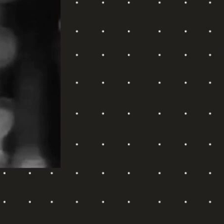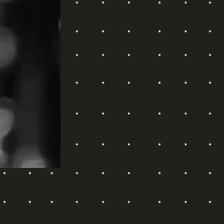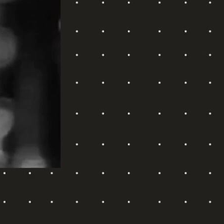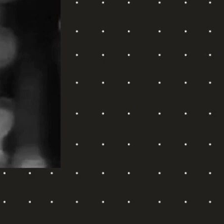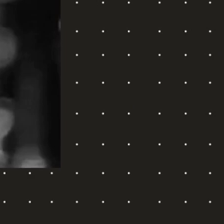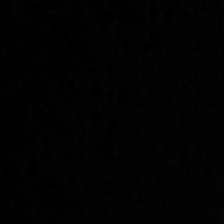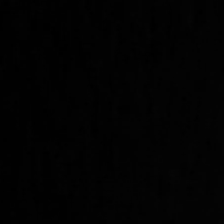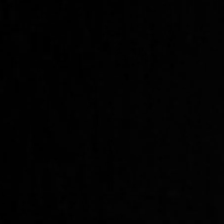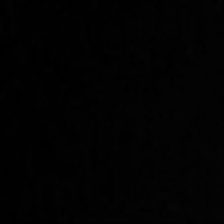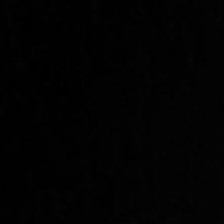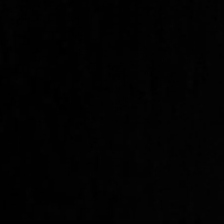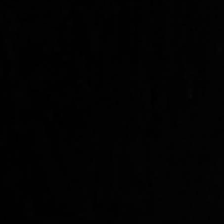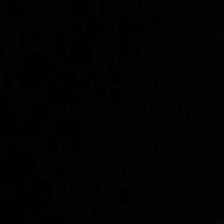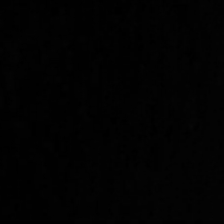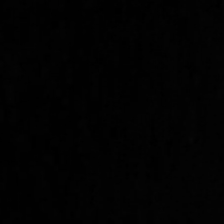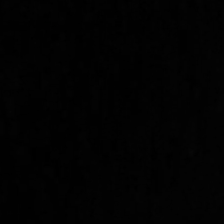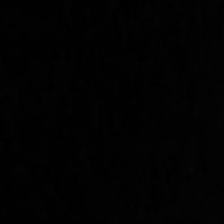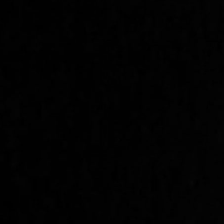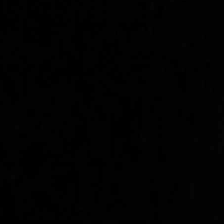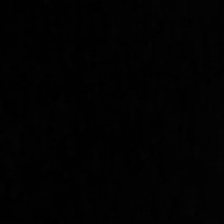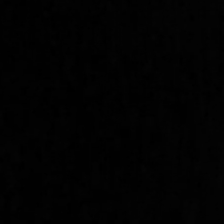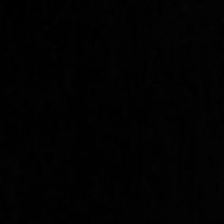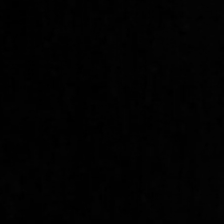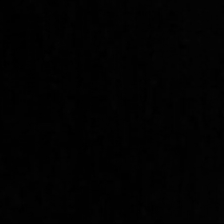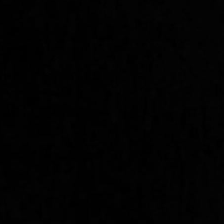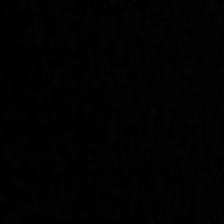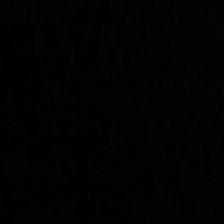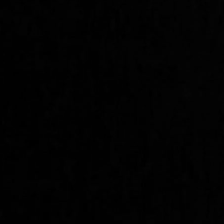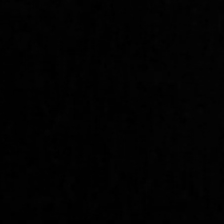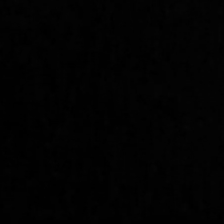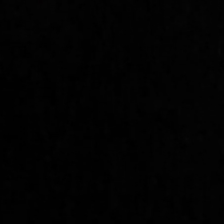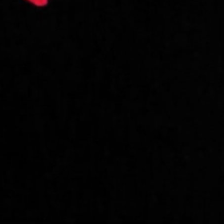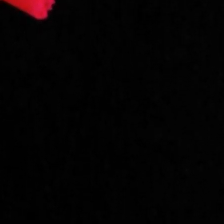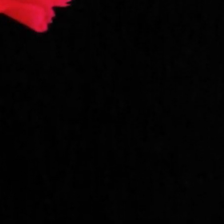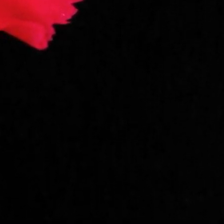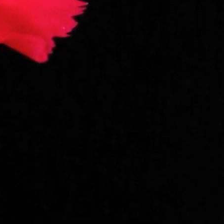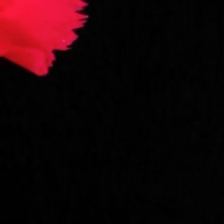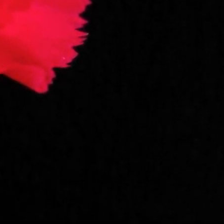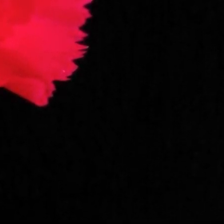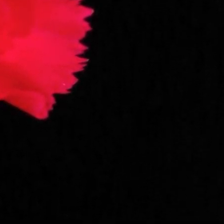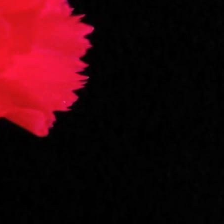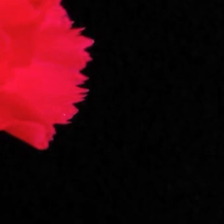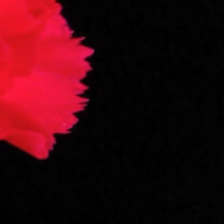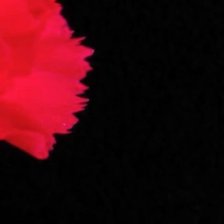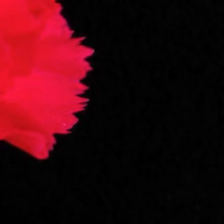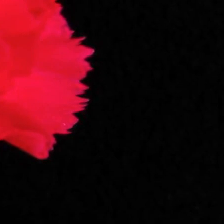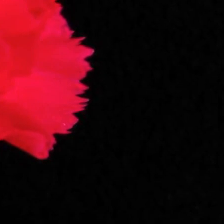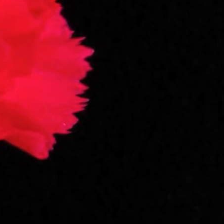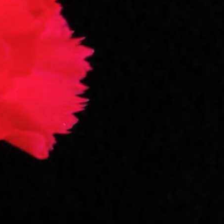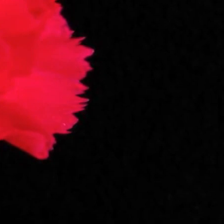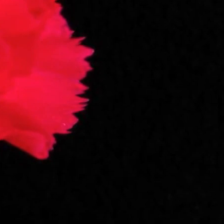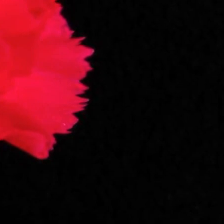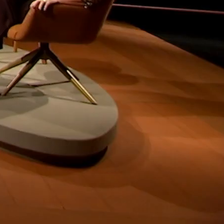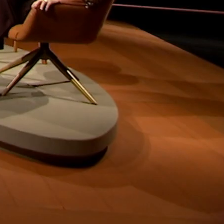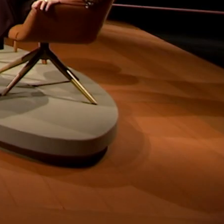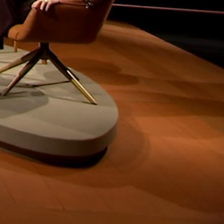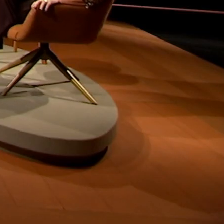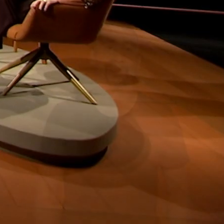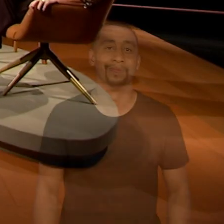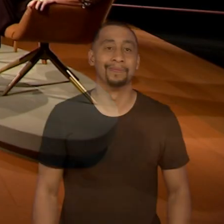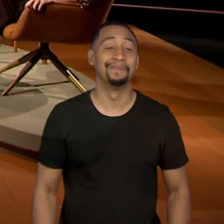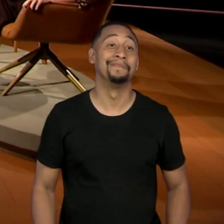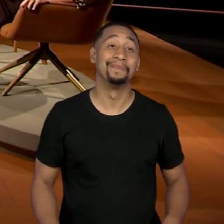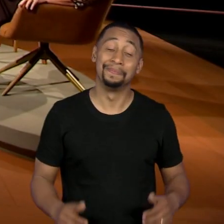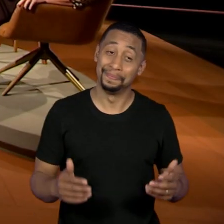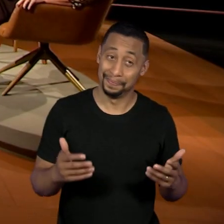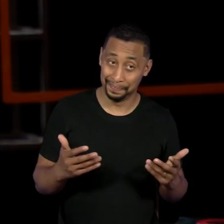quem me abandonou, de quem me esqueci. Agora,